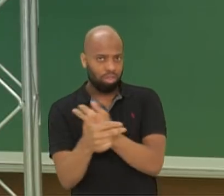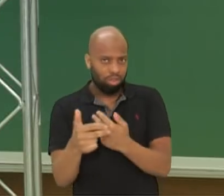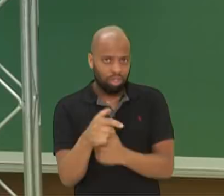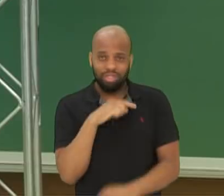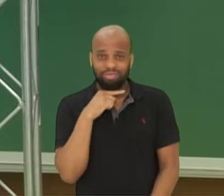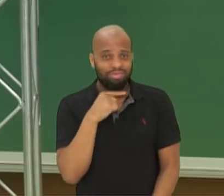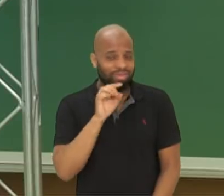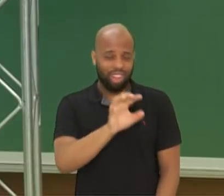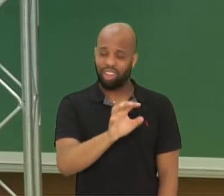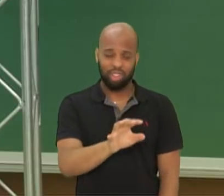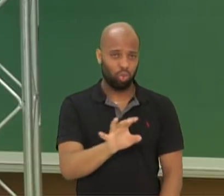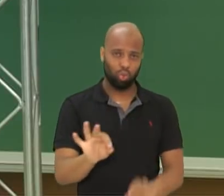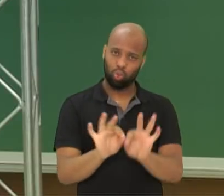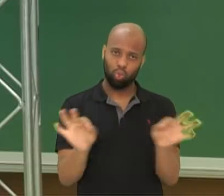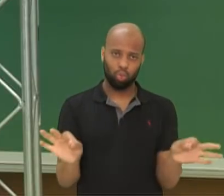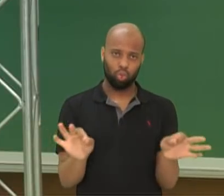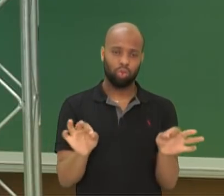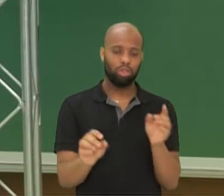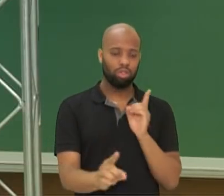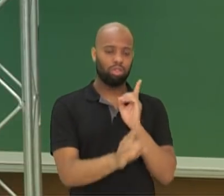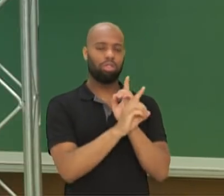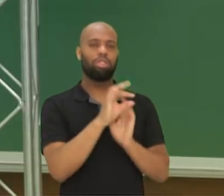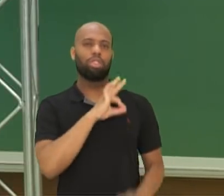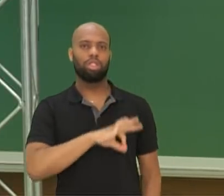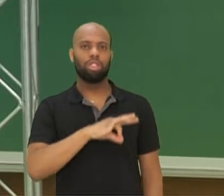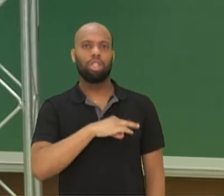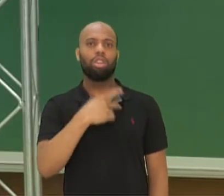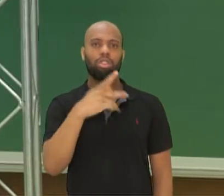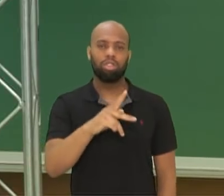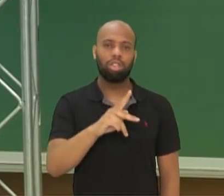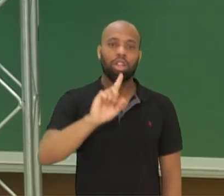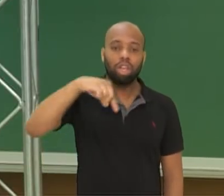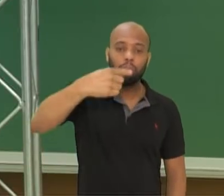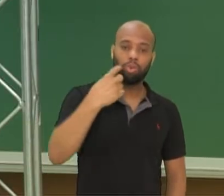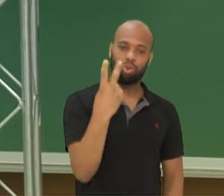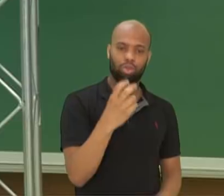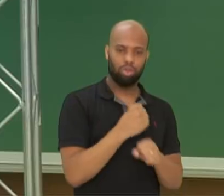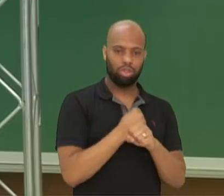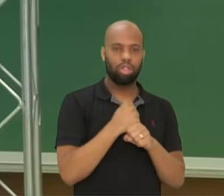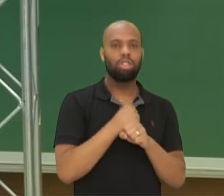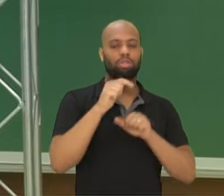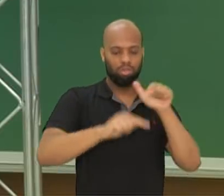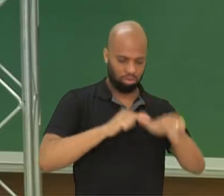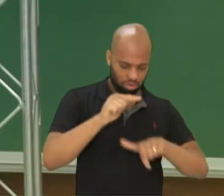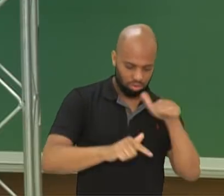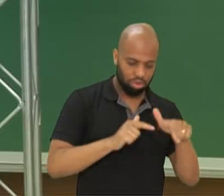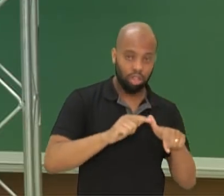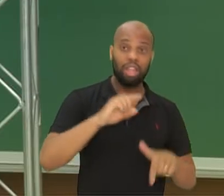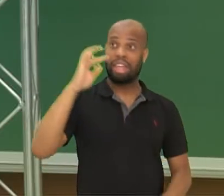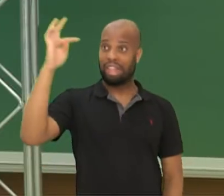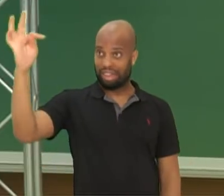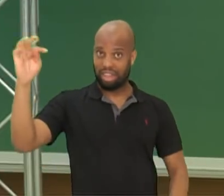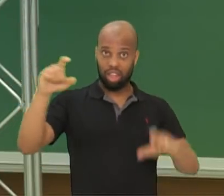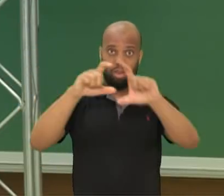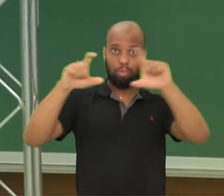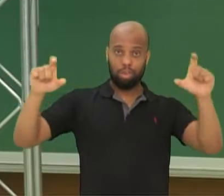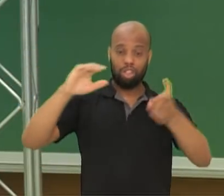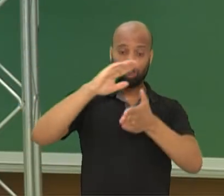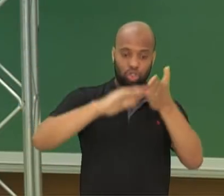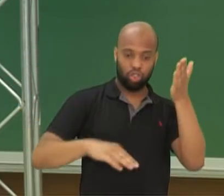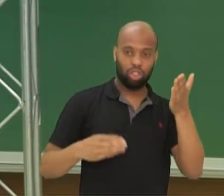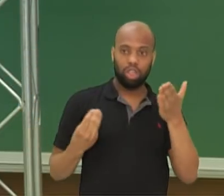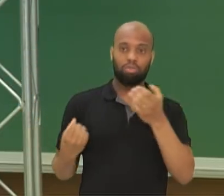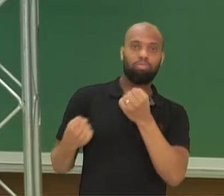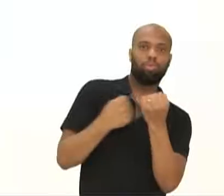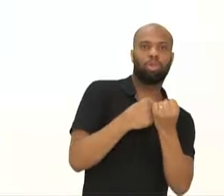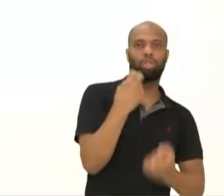isso. Encontrar o salário desse trabalhador depois de 2 anos de experiência. É substituir o T por 2. Quando a gente